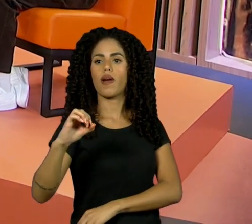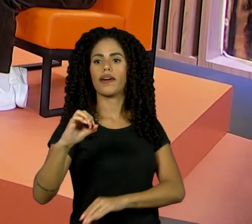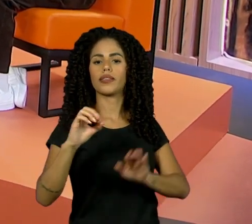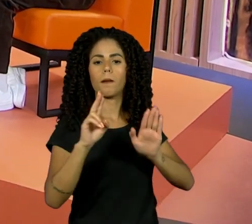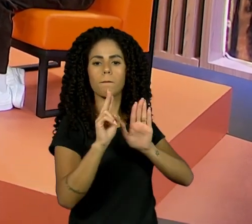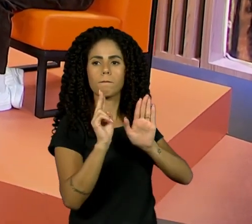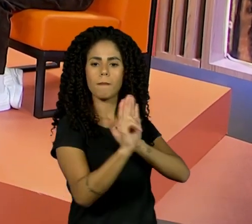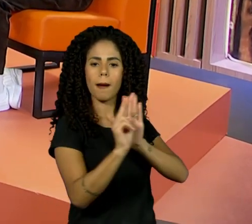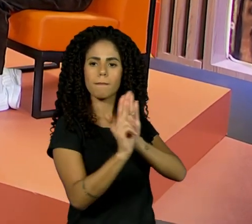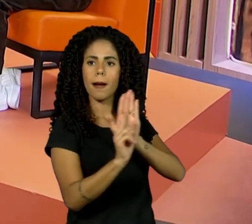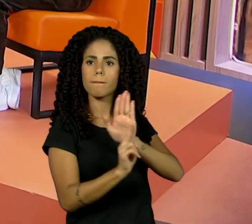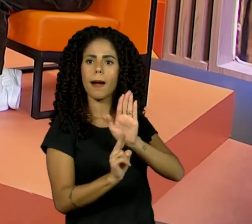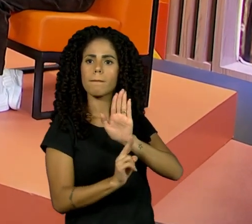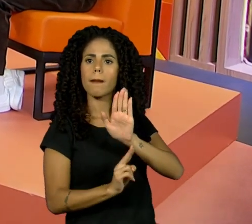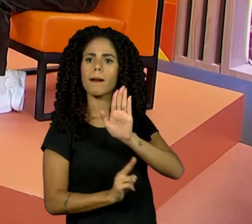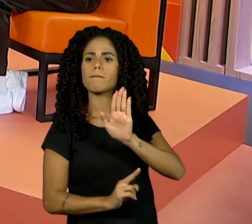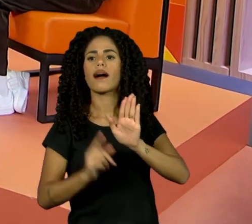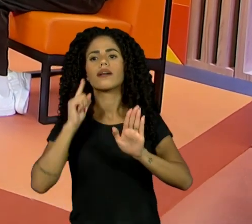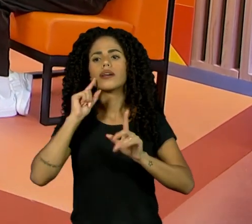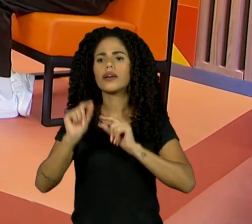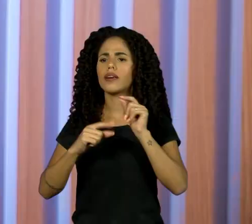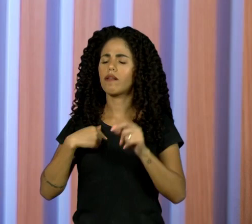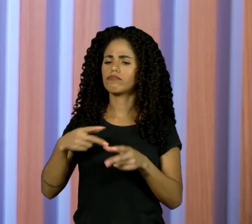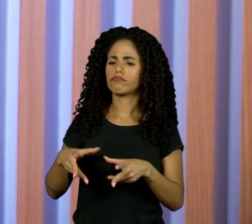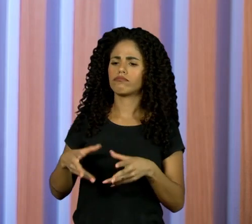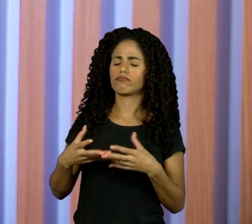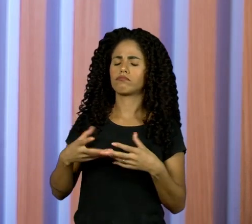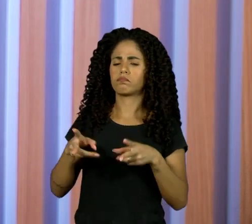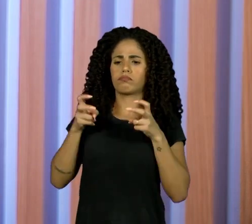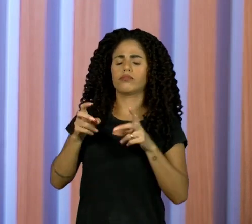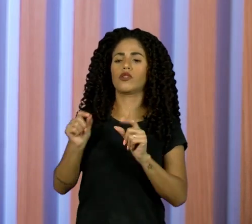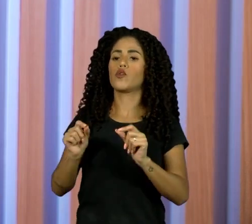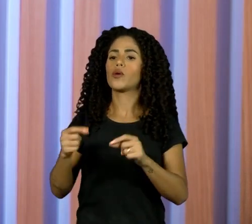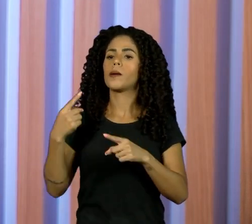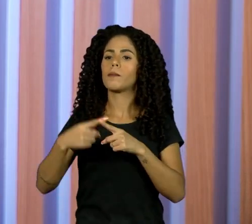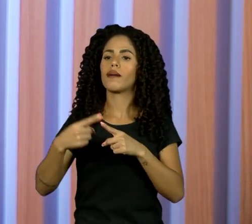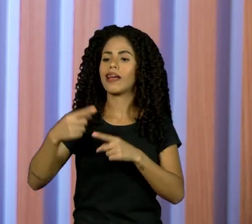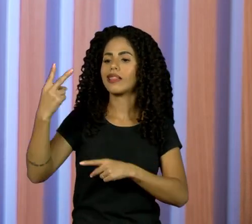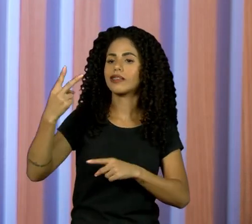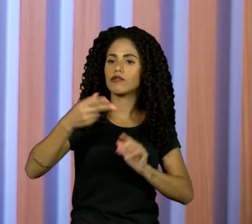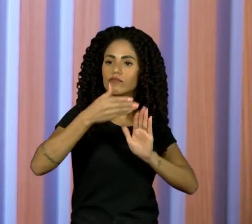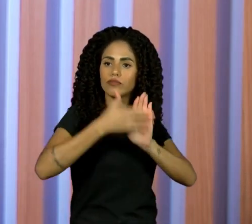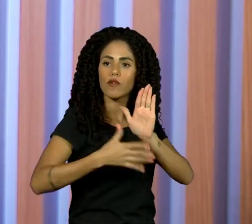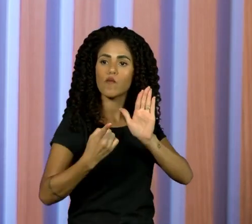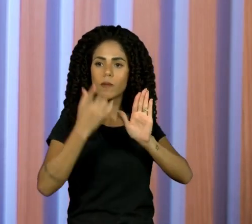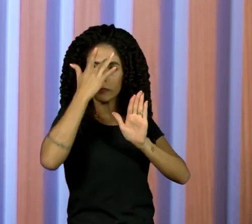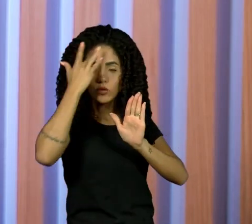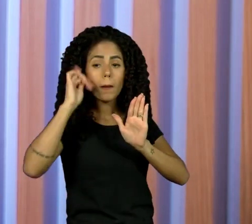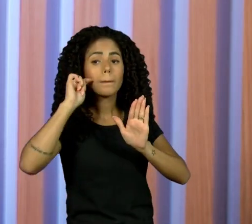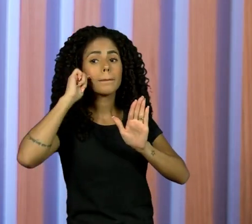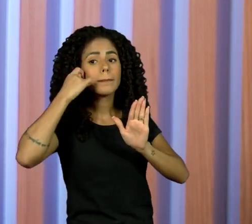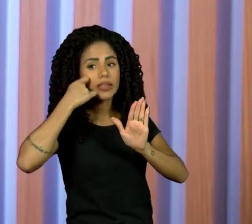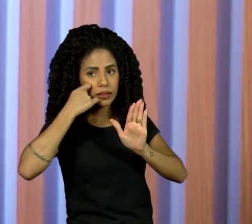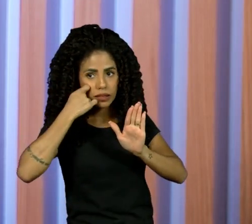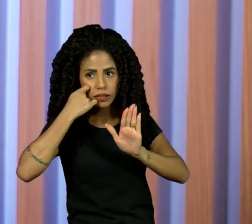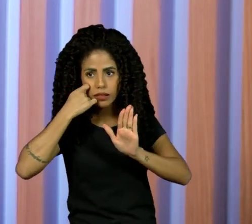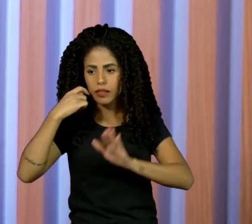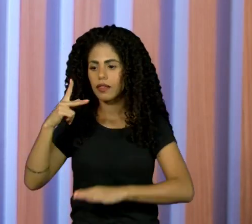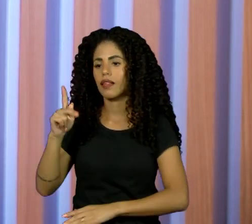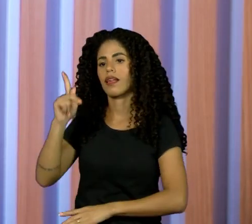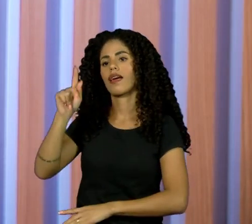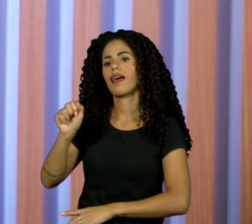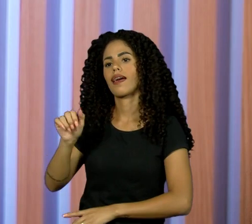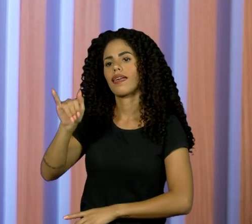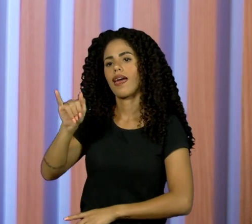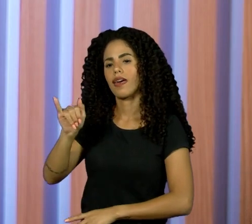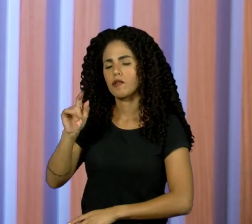trouxe 10, e me surpreendeu bastante, porque no segundo lugar da lista americana já tem uma pessoa preta, que é o KSI. Só que aí ele